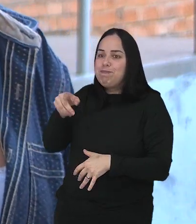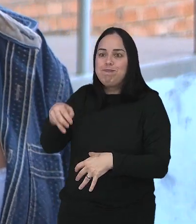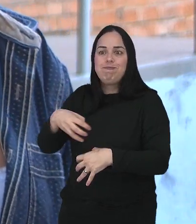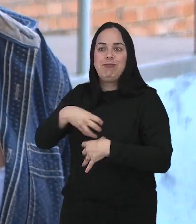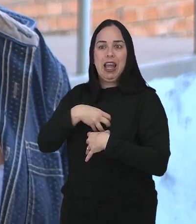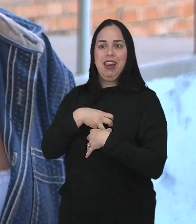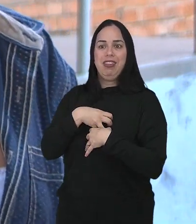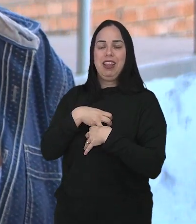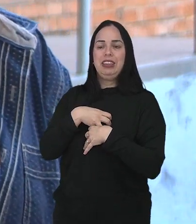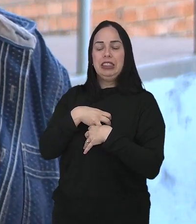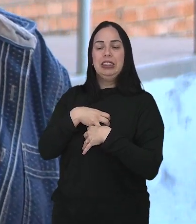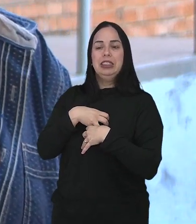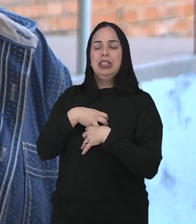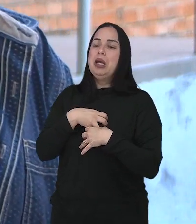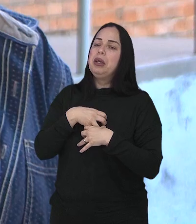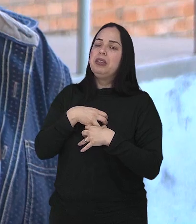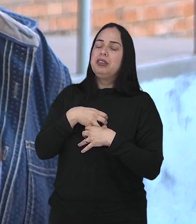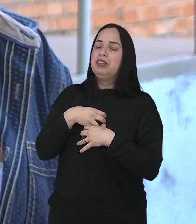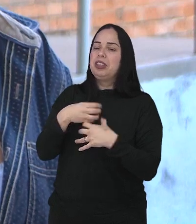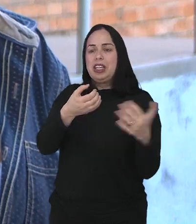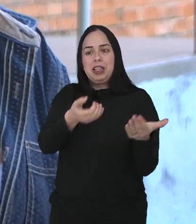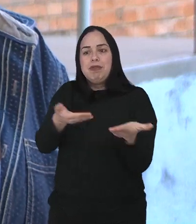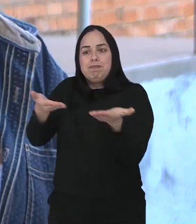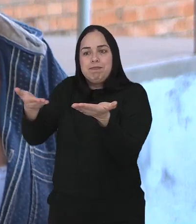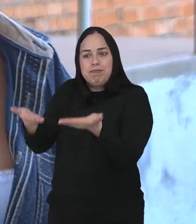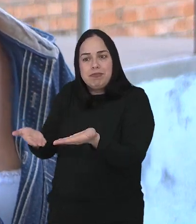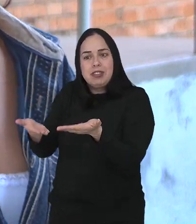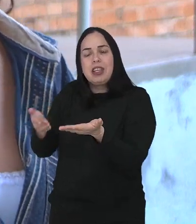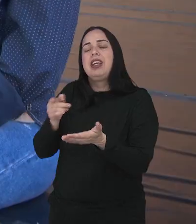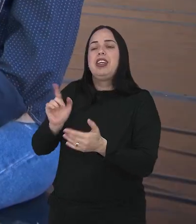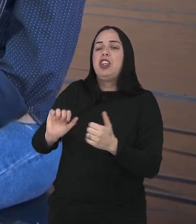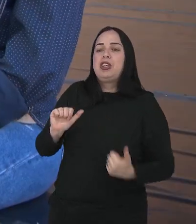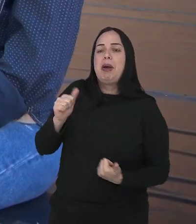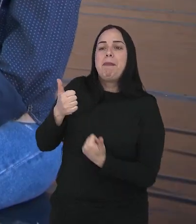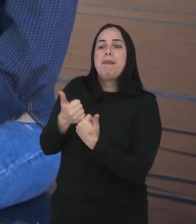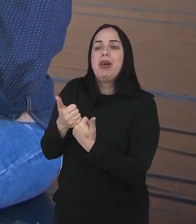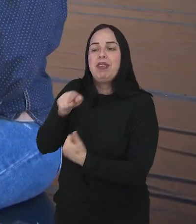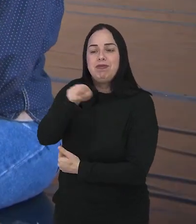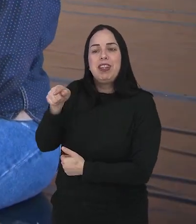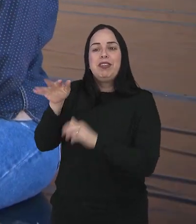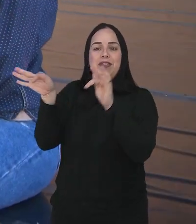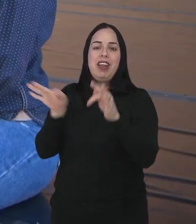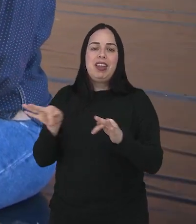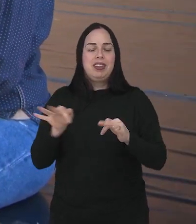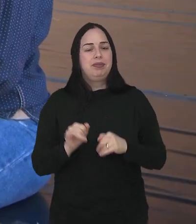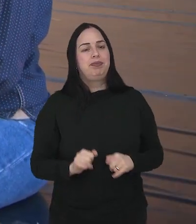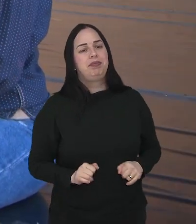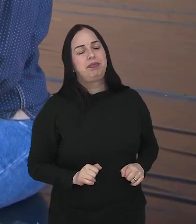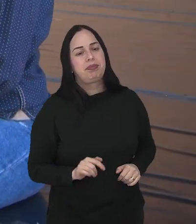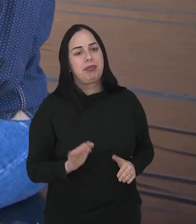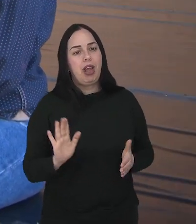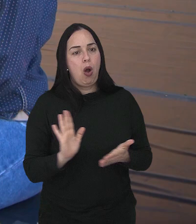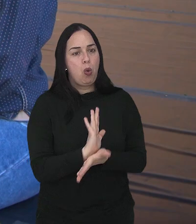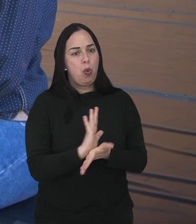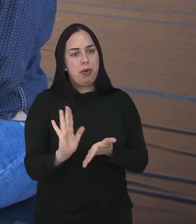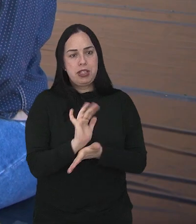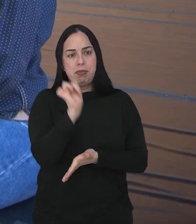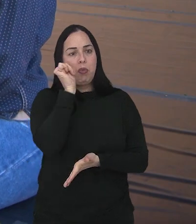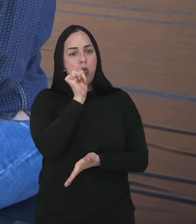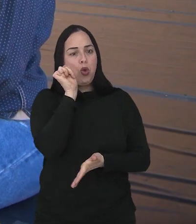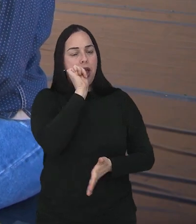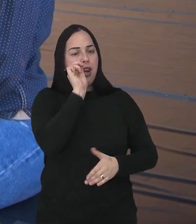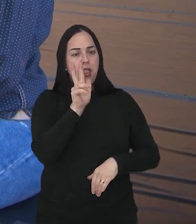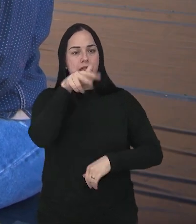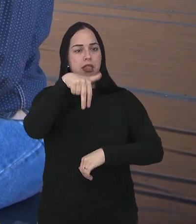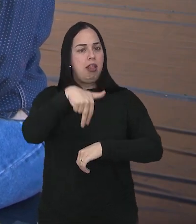se sentem bem recebidas e assim apoiadas em suas carreiras. Você falou que muitas mulheres não se apresentavam